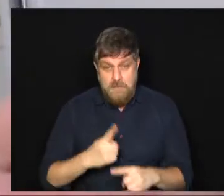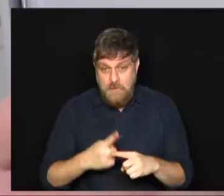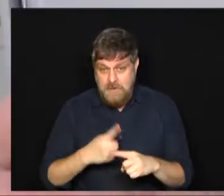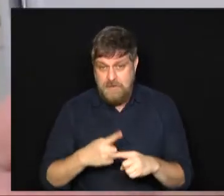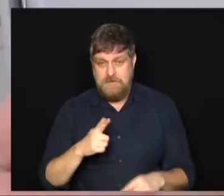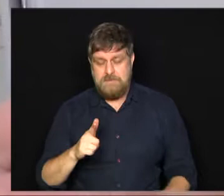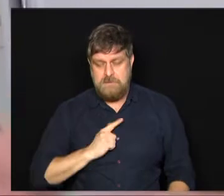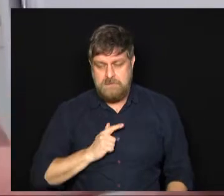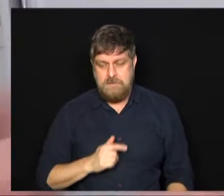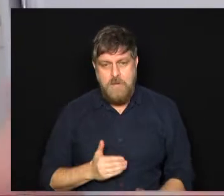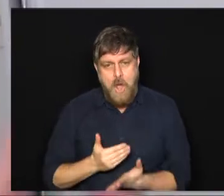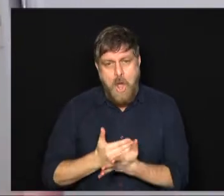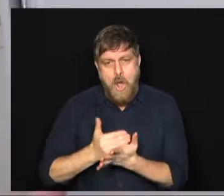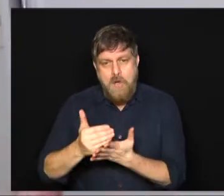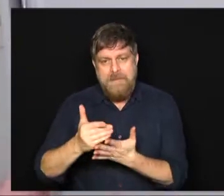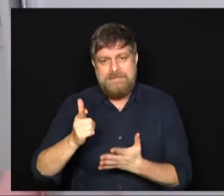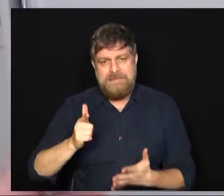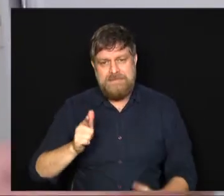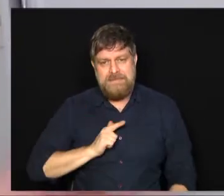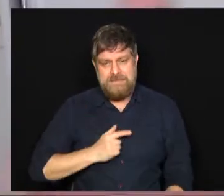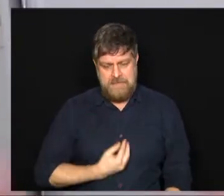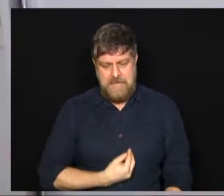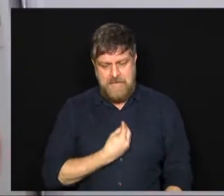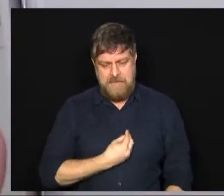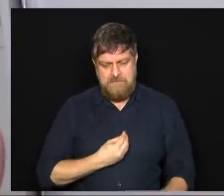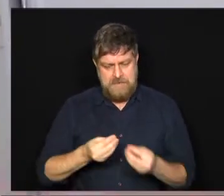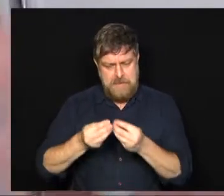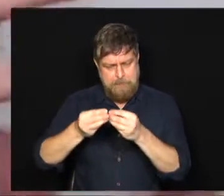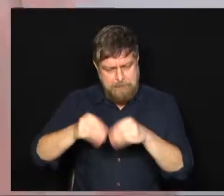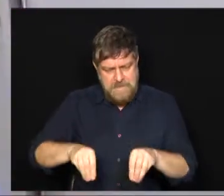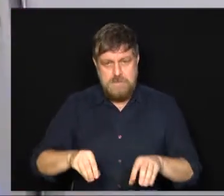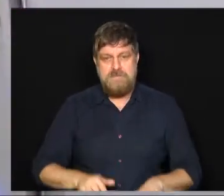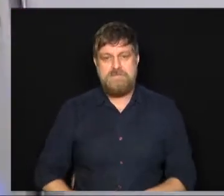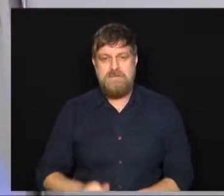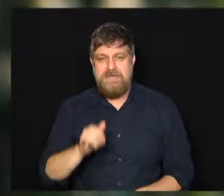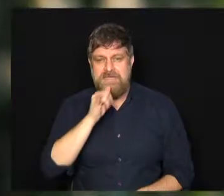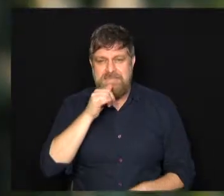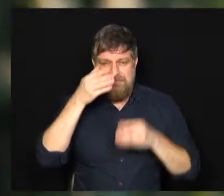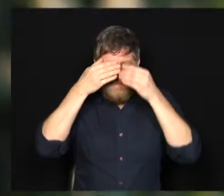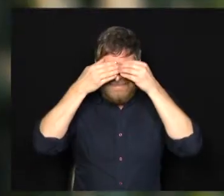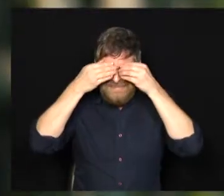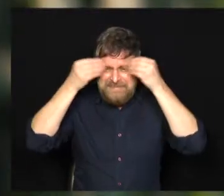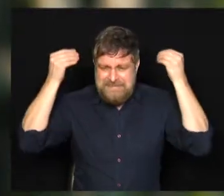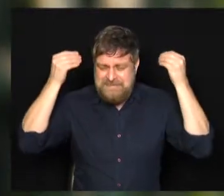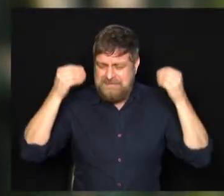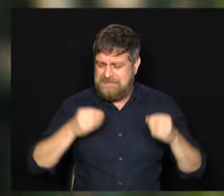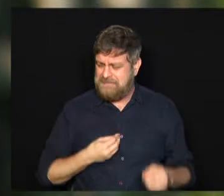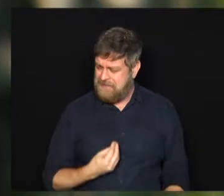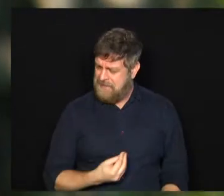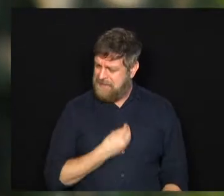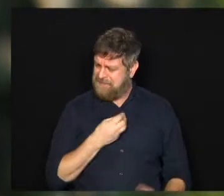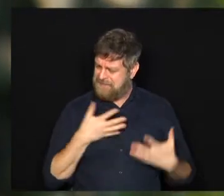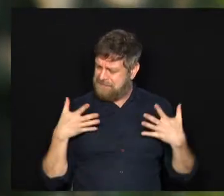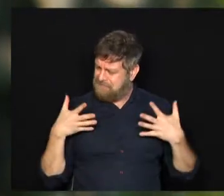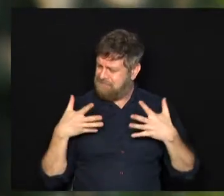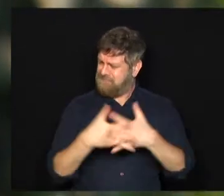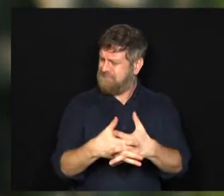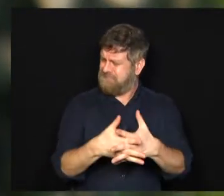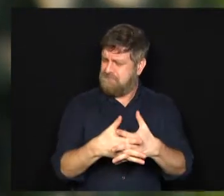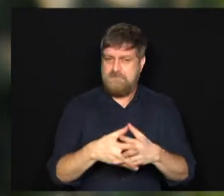quando começa a ter prejuízo nas suas atividades de vida diária, ou seja, o esquecimento começa a atrapalhar o seu dia a